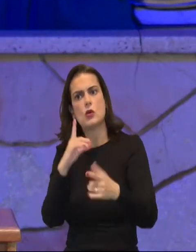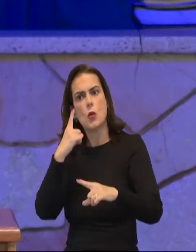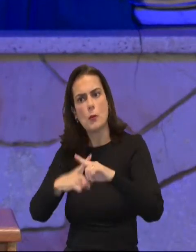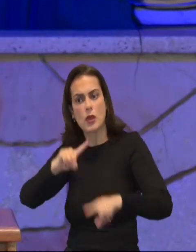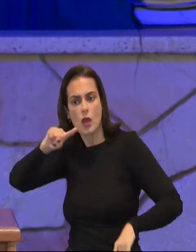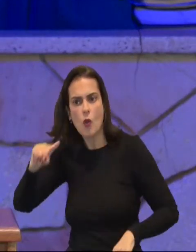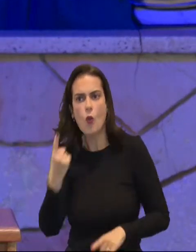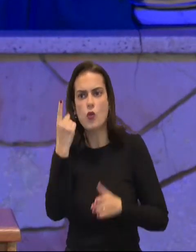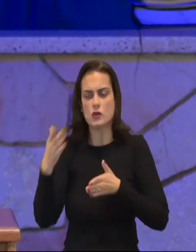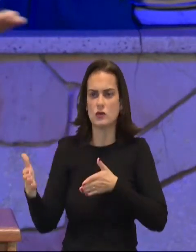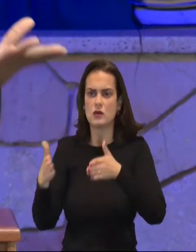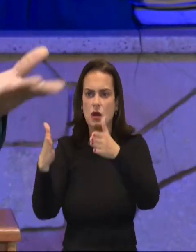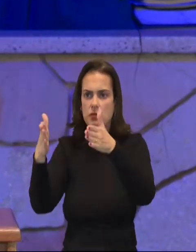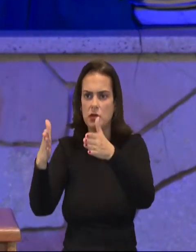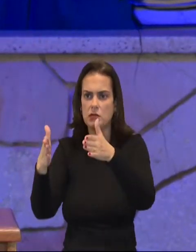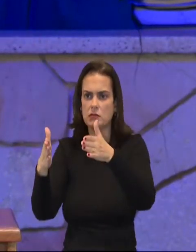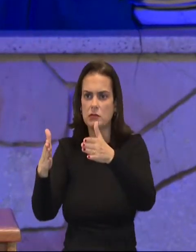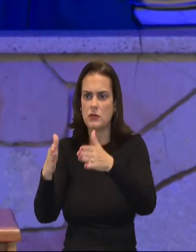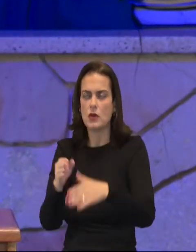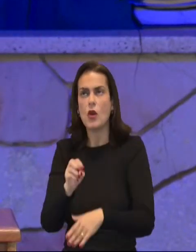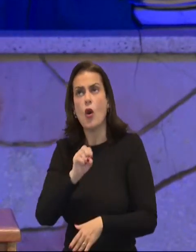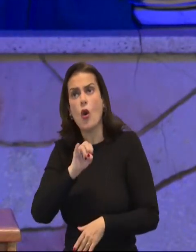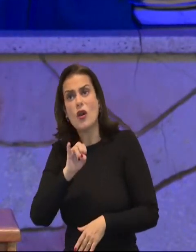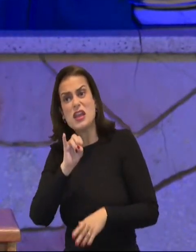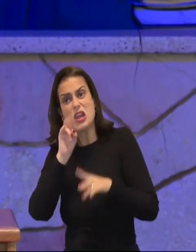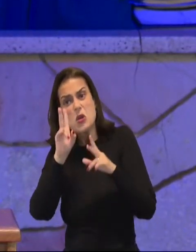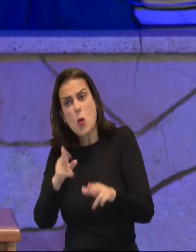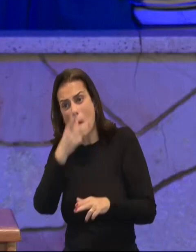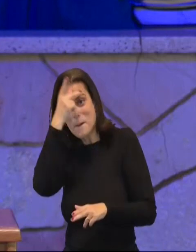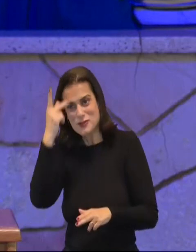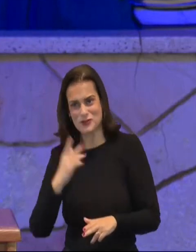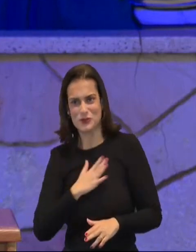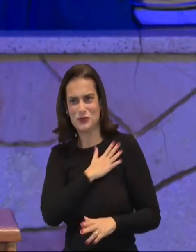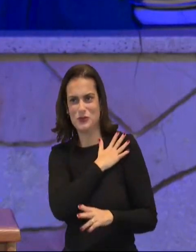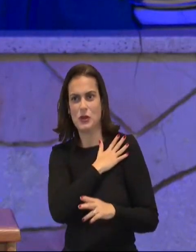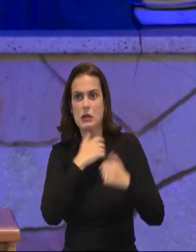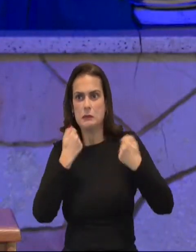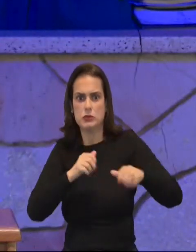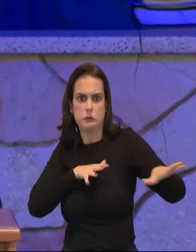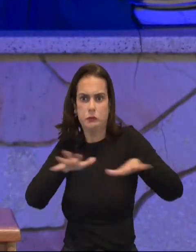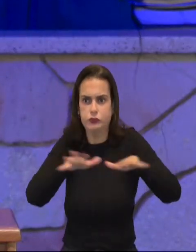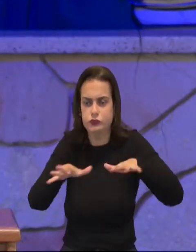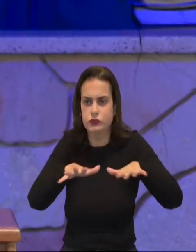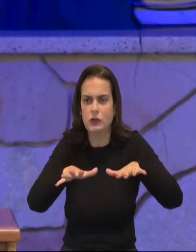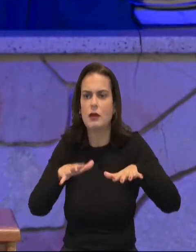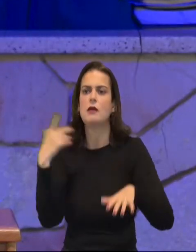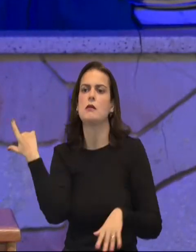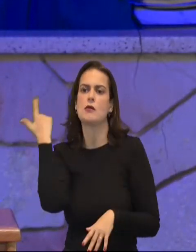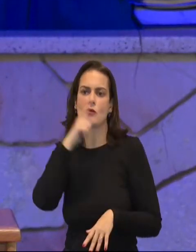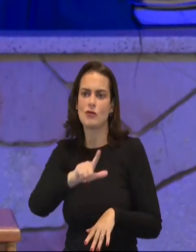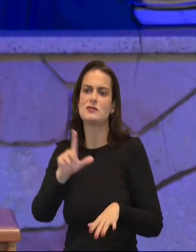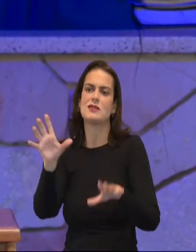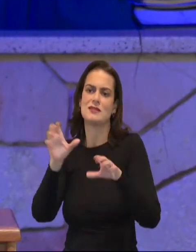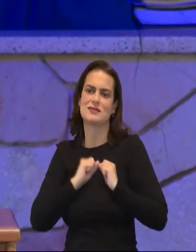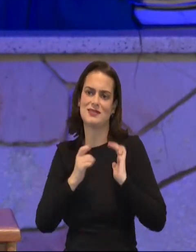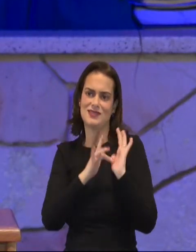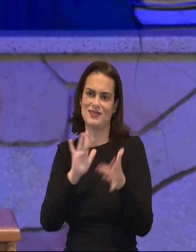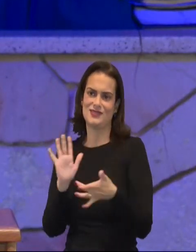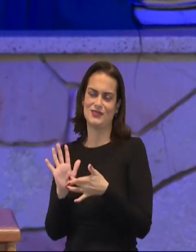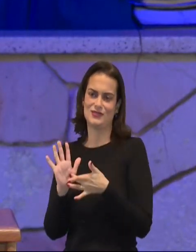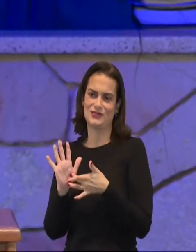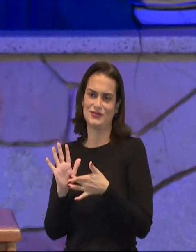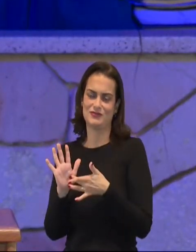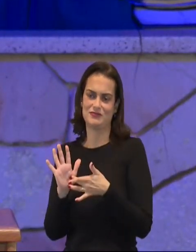único caminho. Ou se você é daqueles como o carcereiro, que precisou de um terremoto para que pudesse vir conhecer a